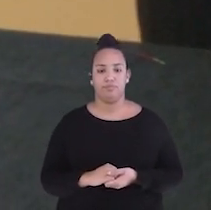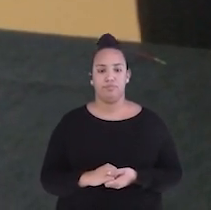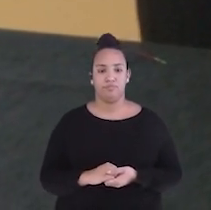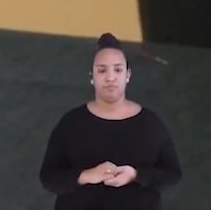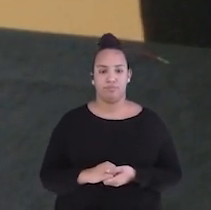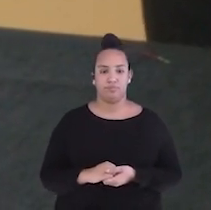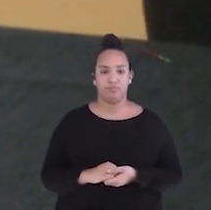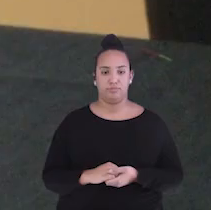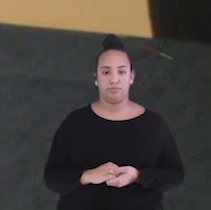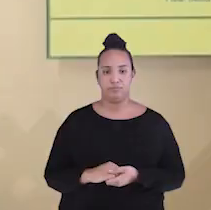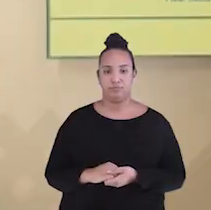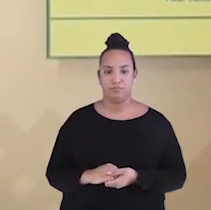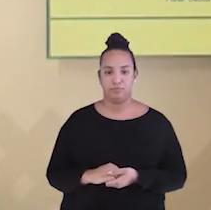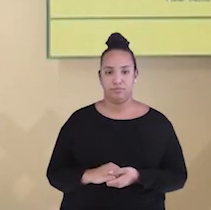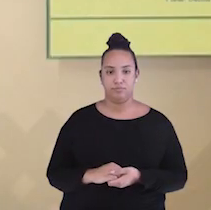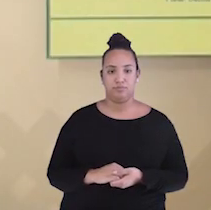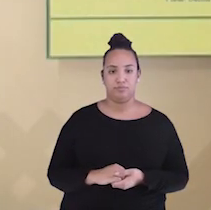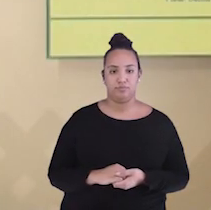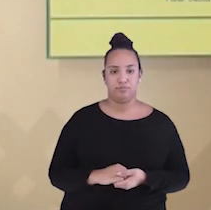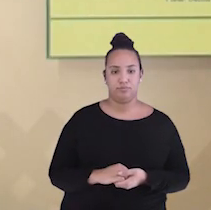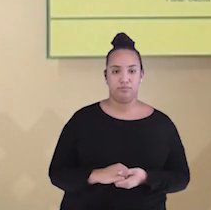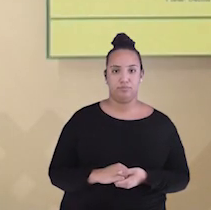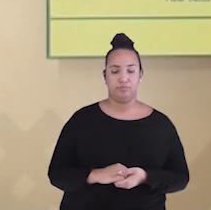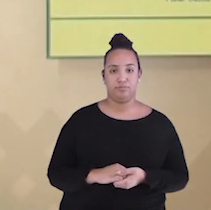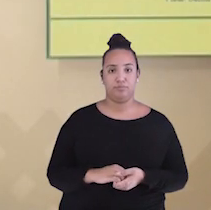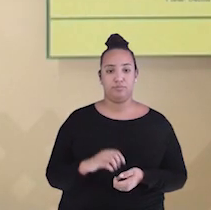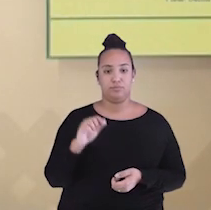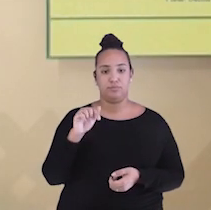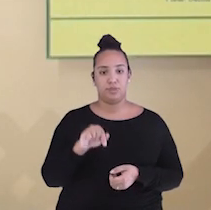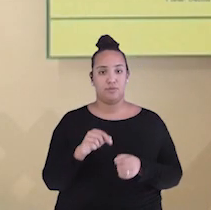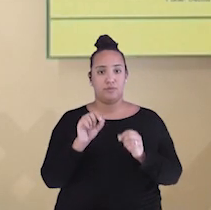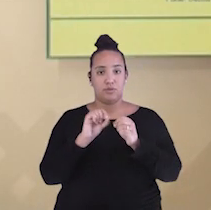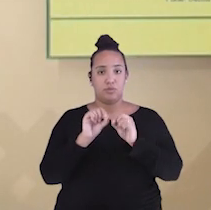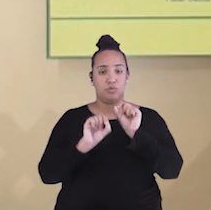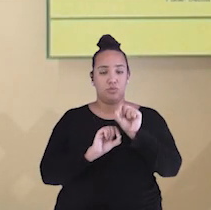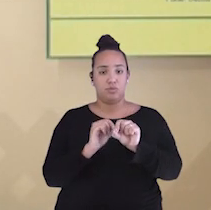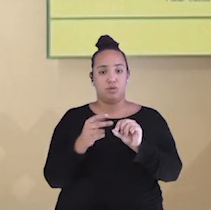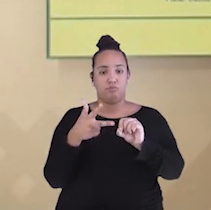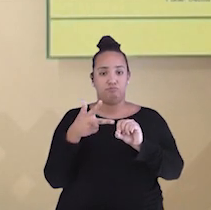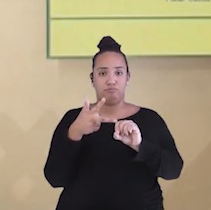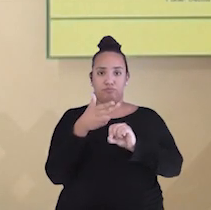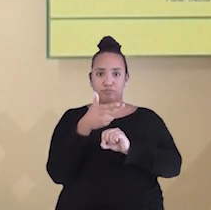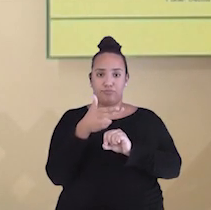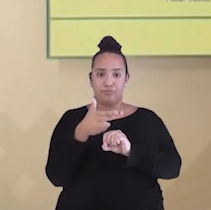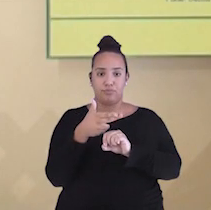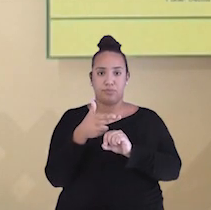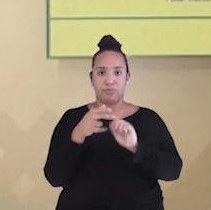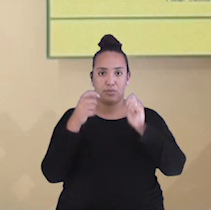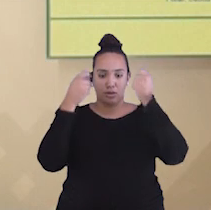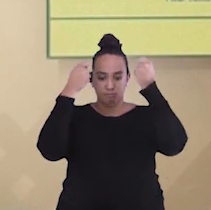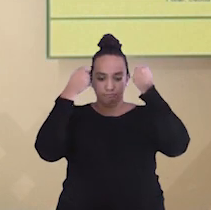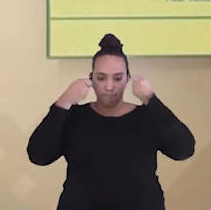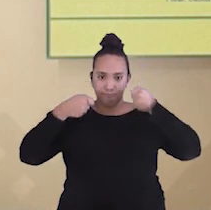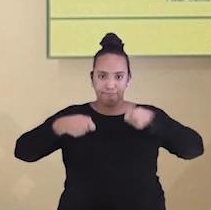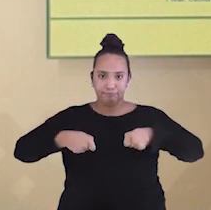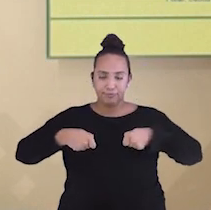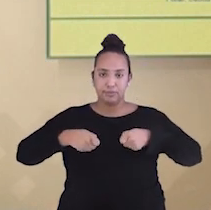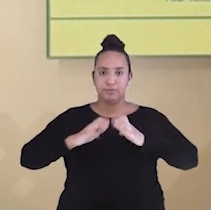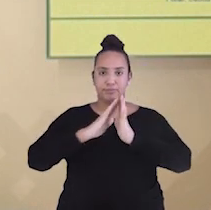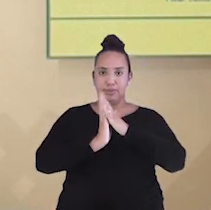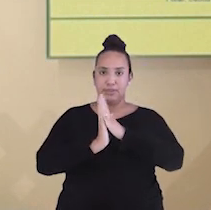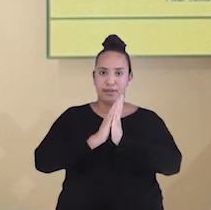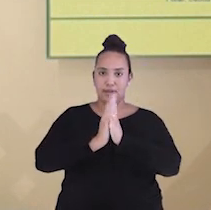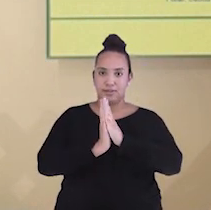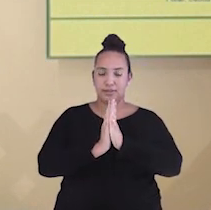Assim. No meio, isso. Isso aqui é só pra gente fazer um leve cortezinho aqui pra colocar a roupinha na cabeça da